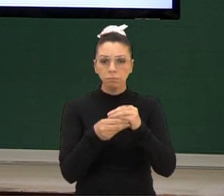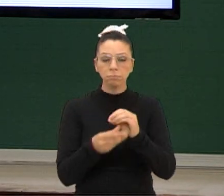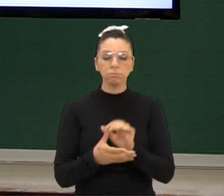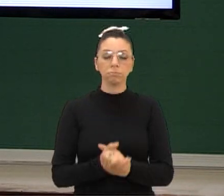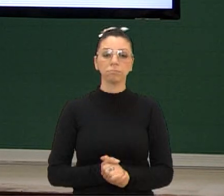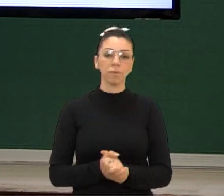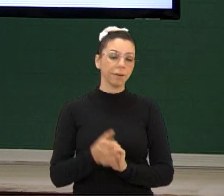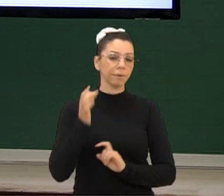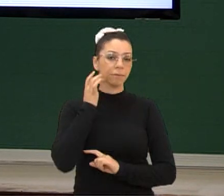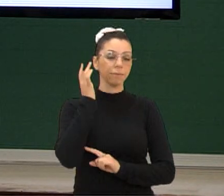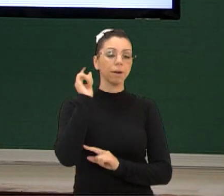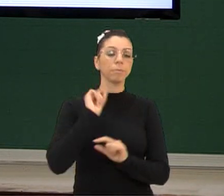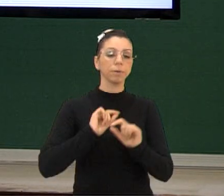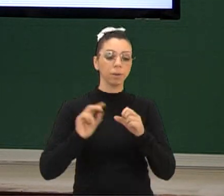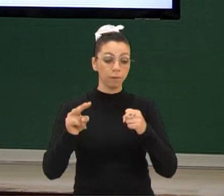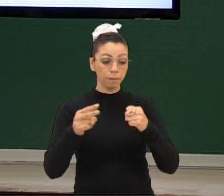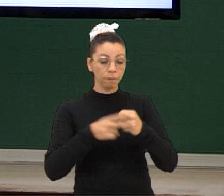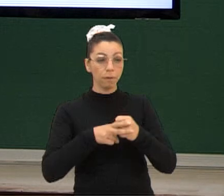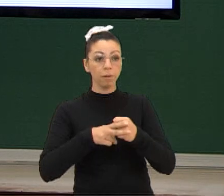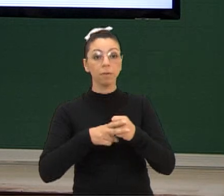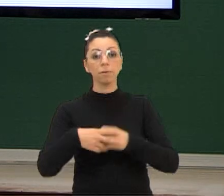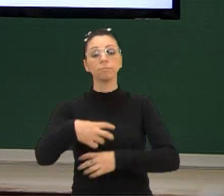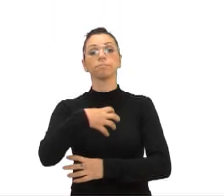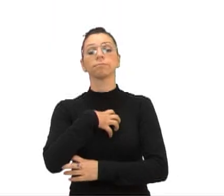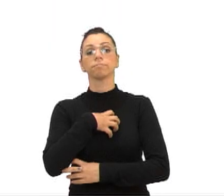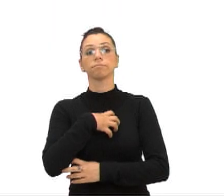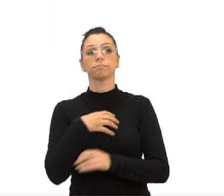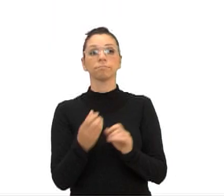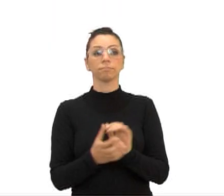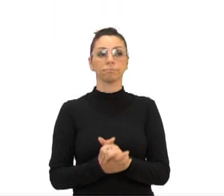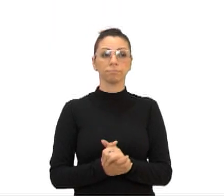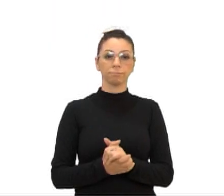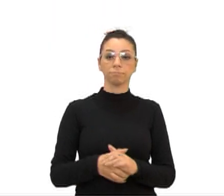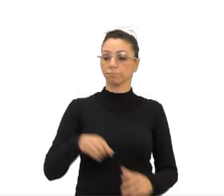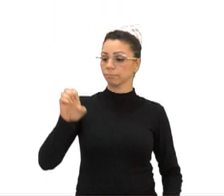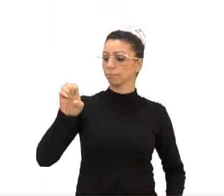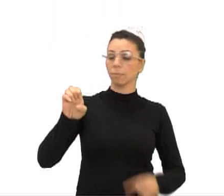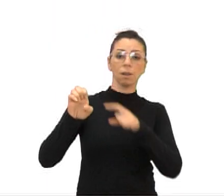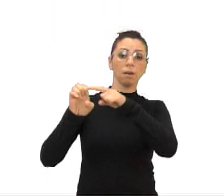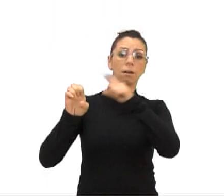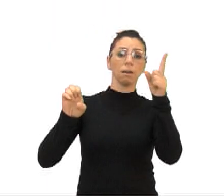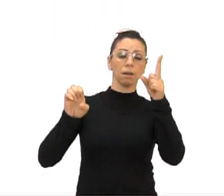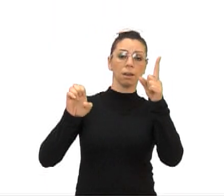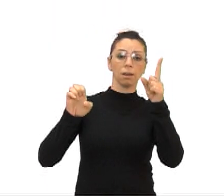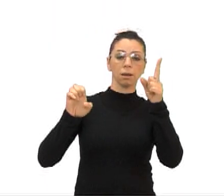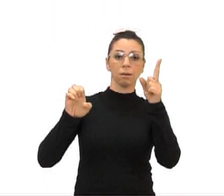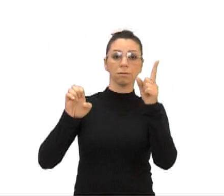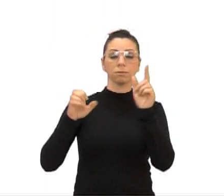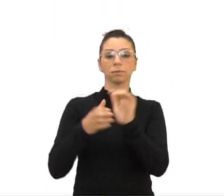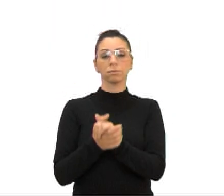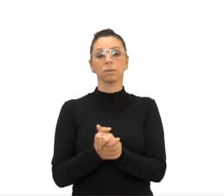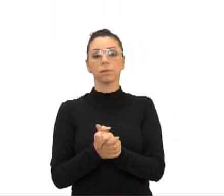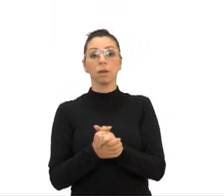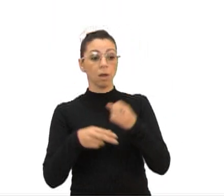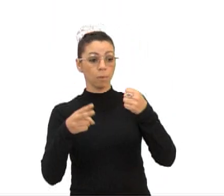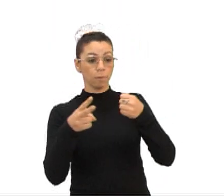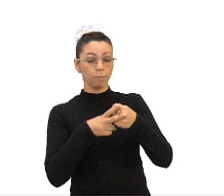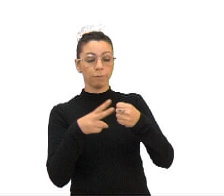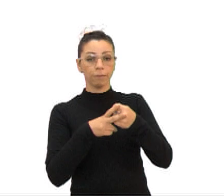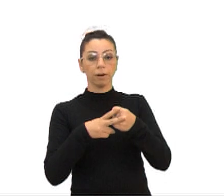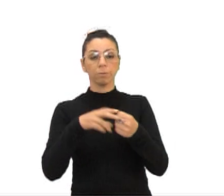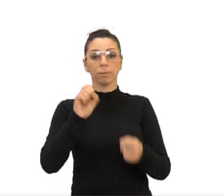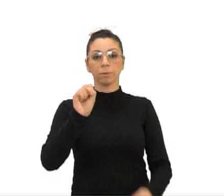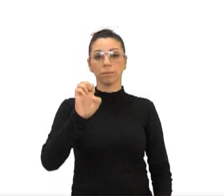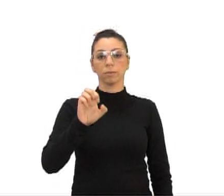que fácil. Qual é o verbo que indica o estado? O verbo é. Ele vem do verbo ser, verbo de ligação. Vocês